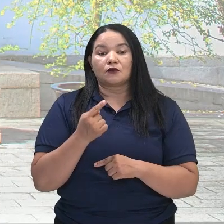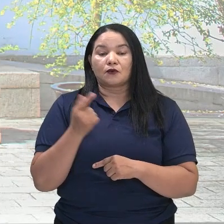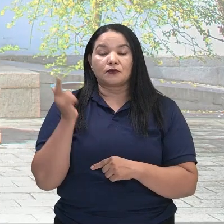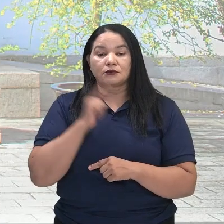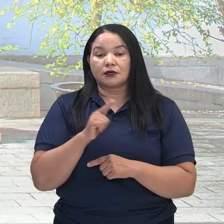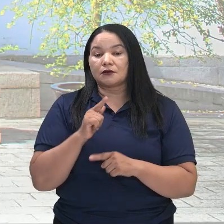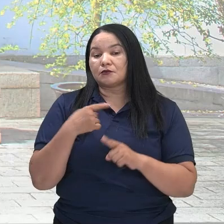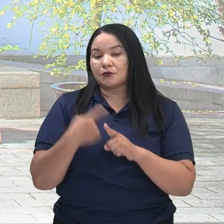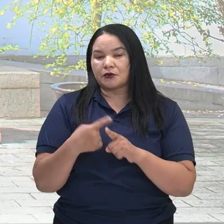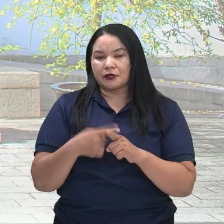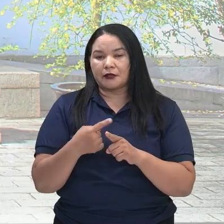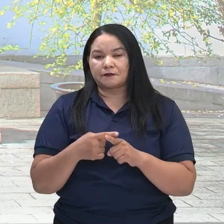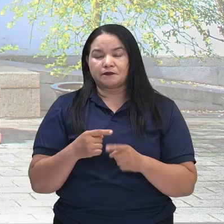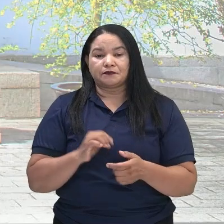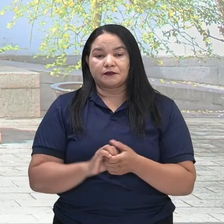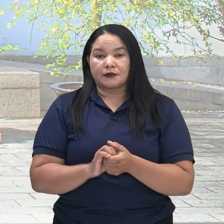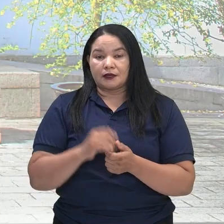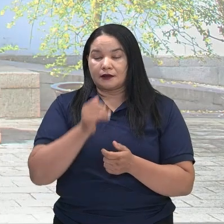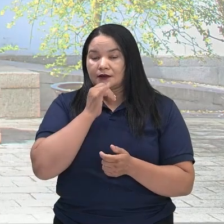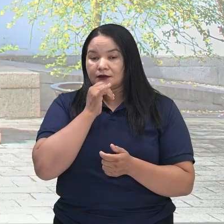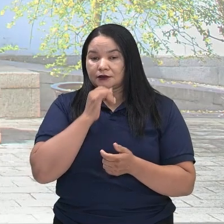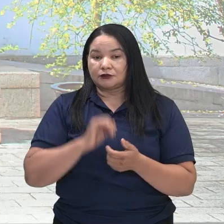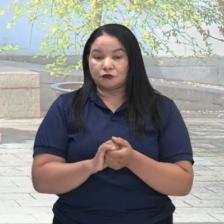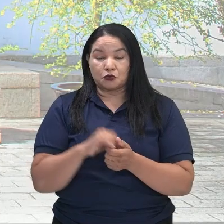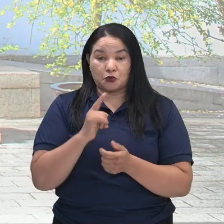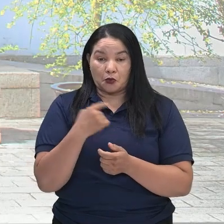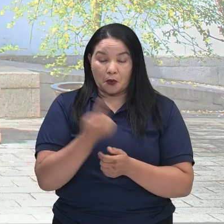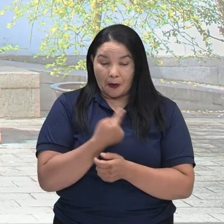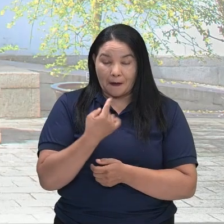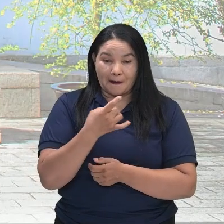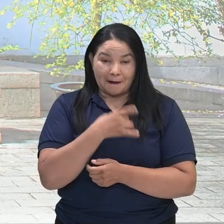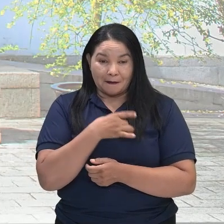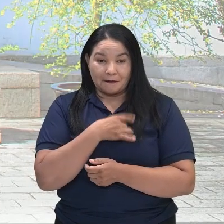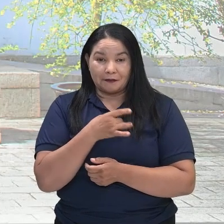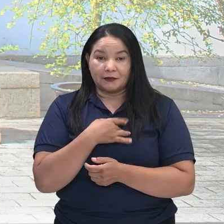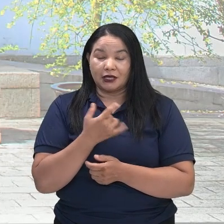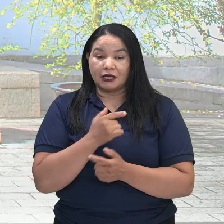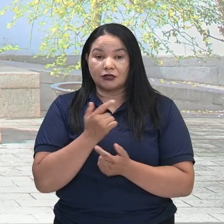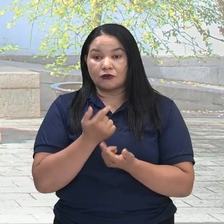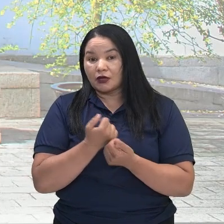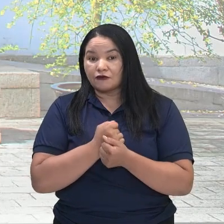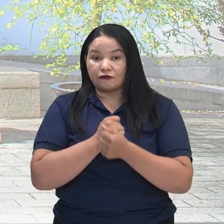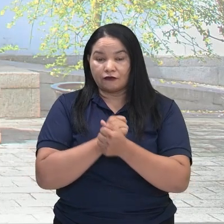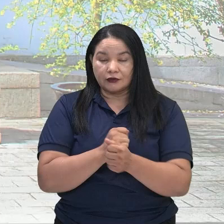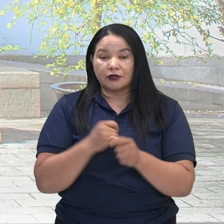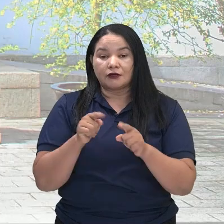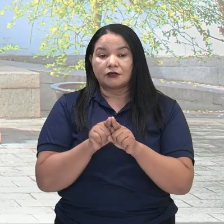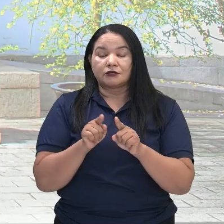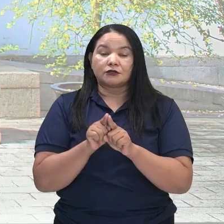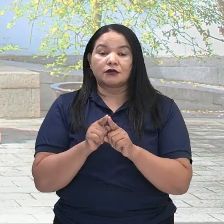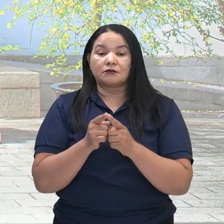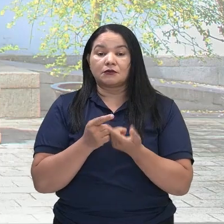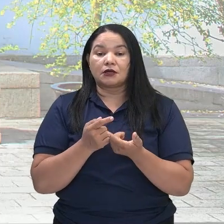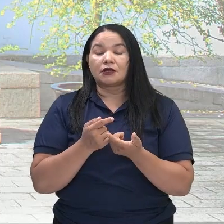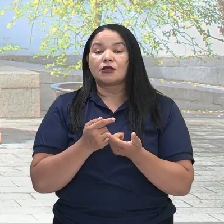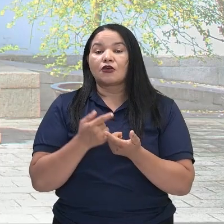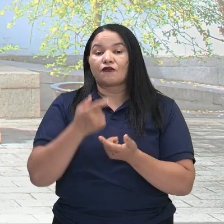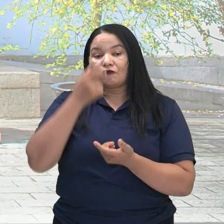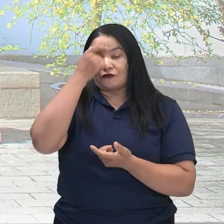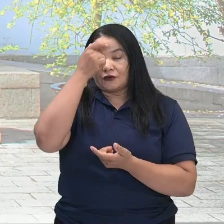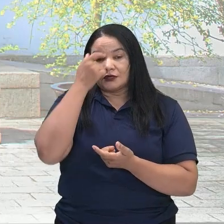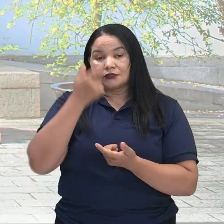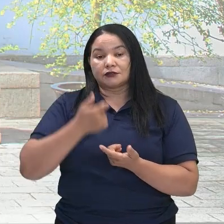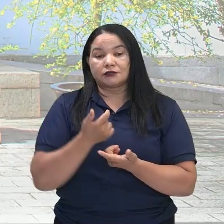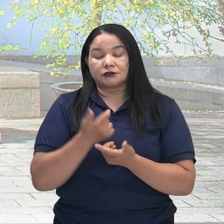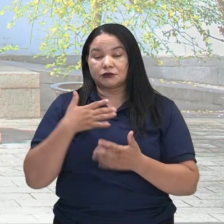ao quê? A gente enfrentar aí os nossos medos e crescer de forma física e mental também. Bem